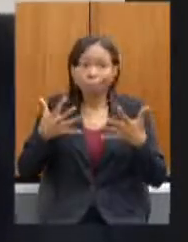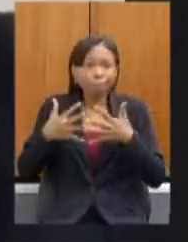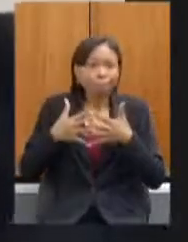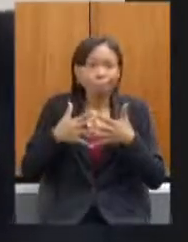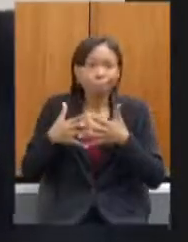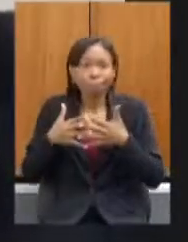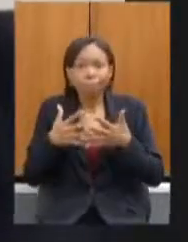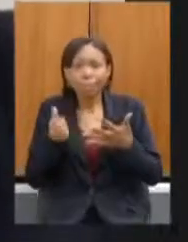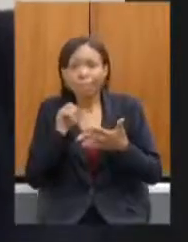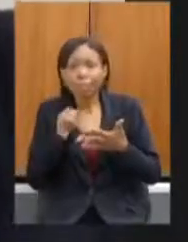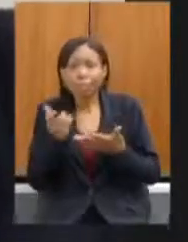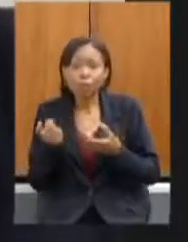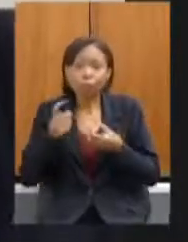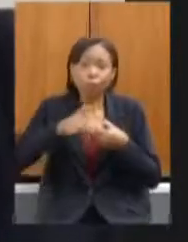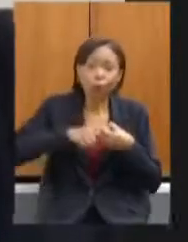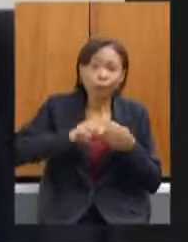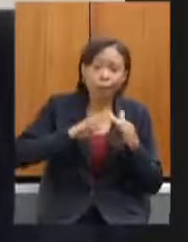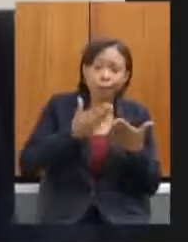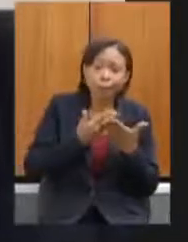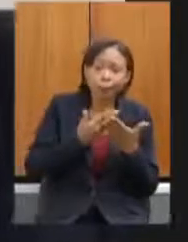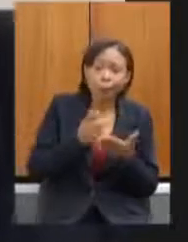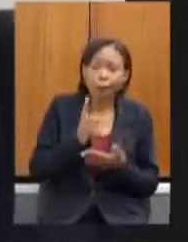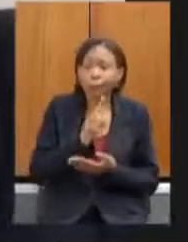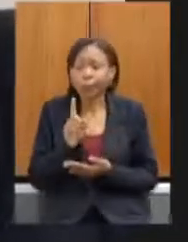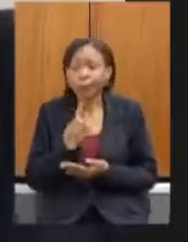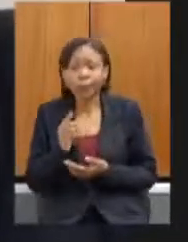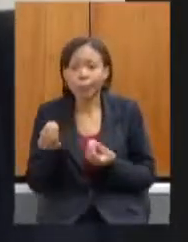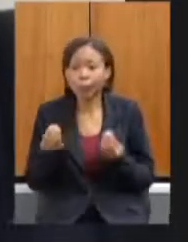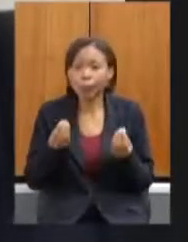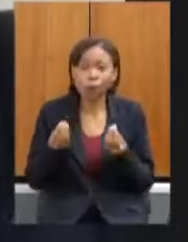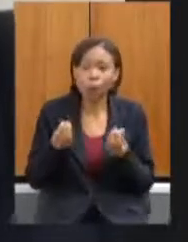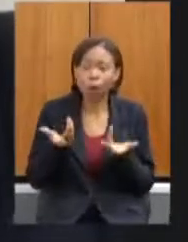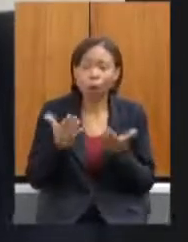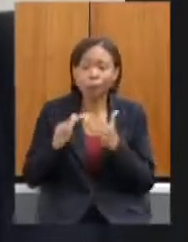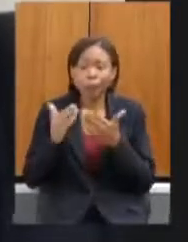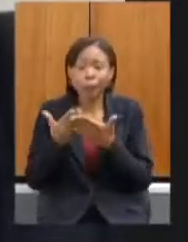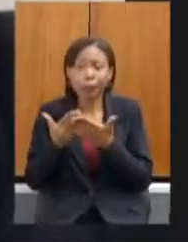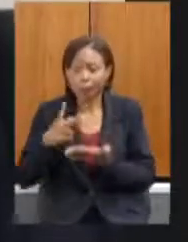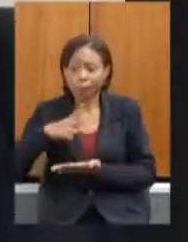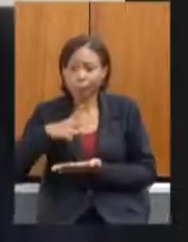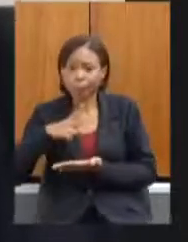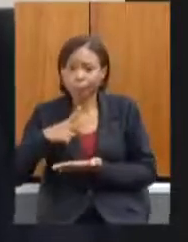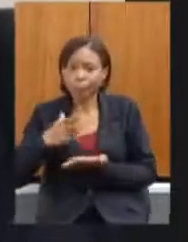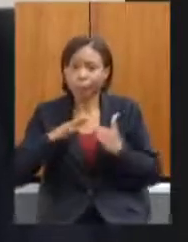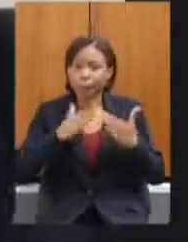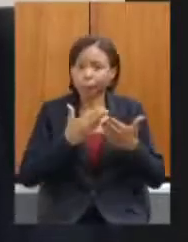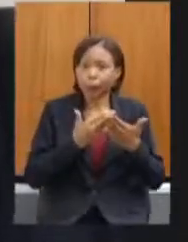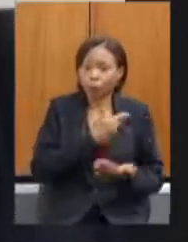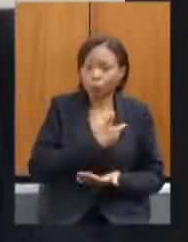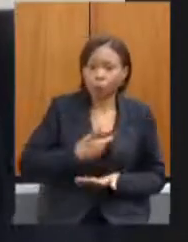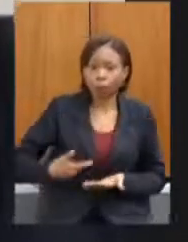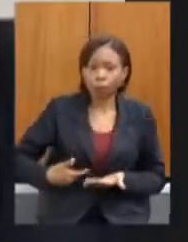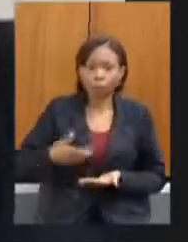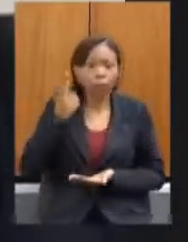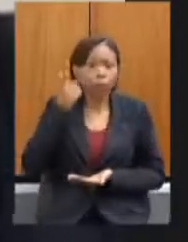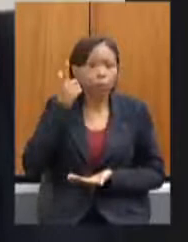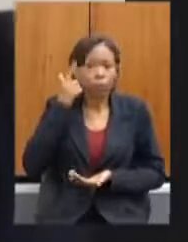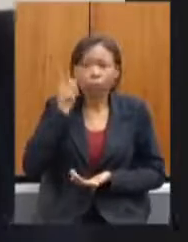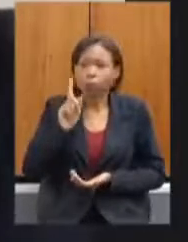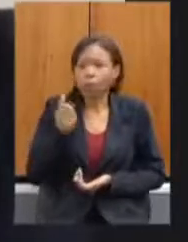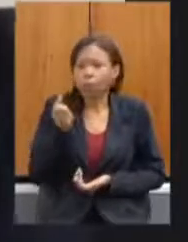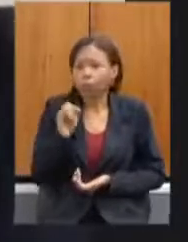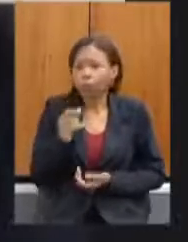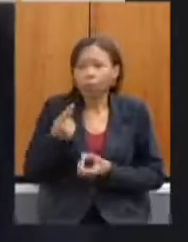filhos voltam se não voltam uma mistura de escolas particulares por escolas públicas sabendo que nenhum município vai